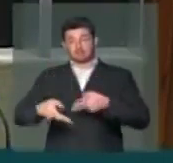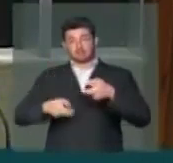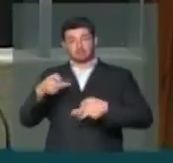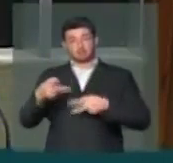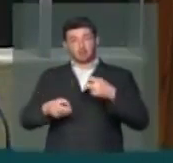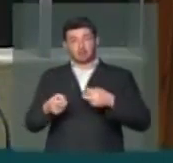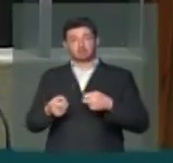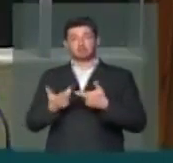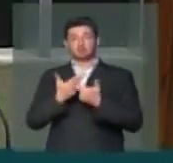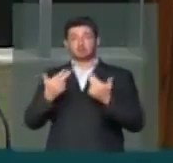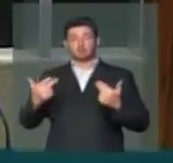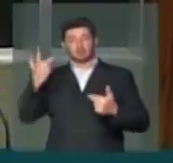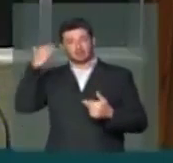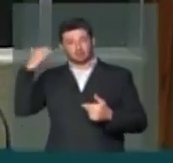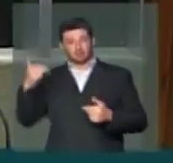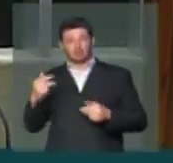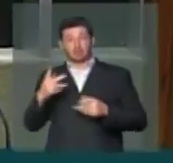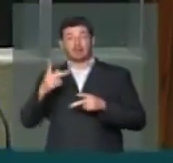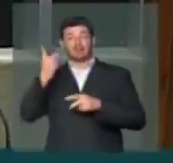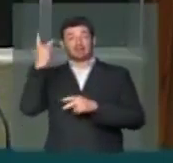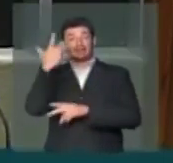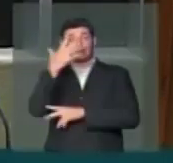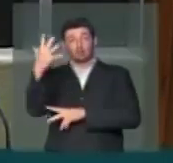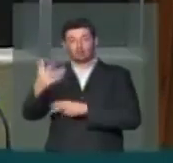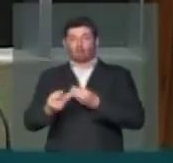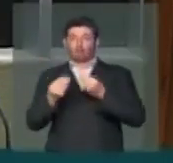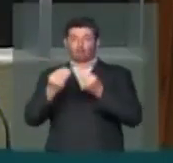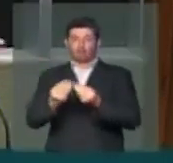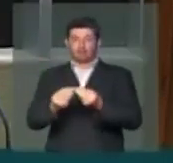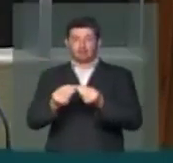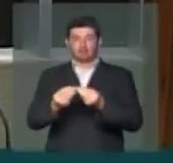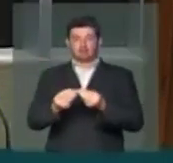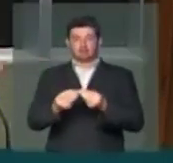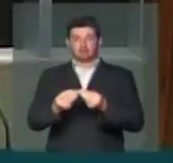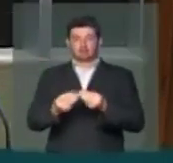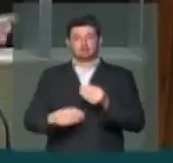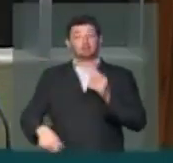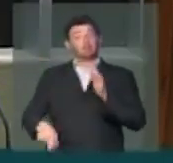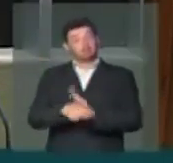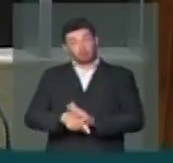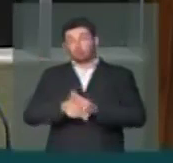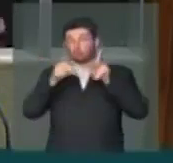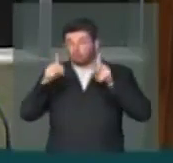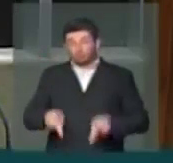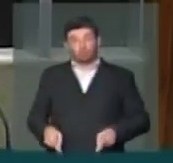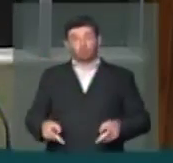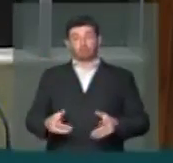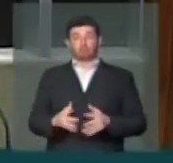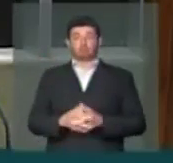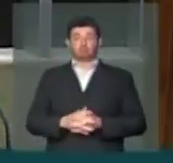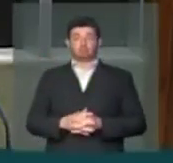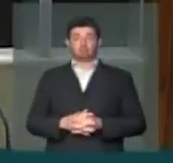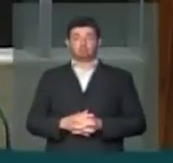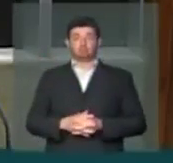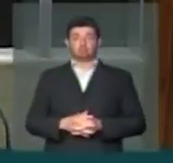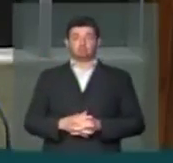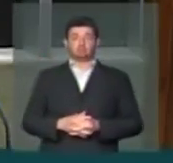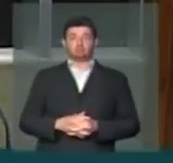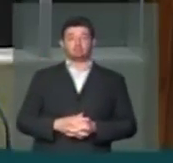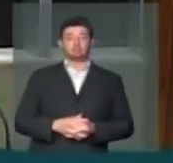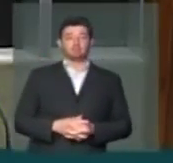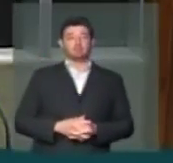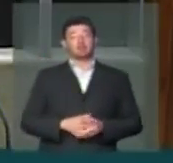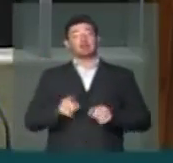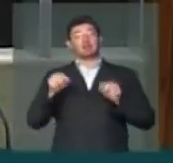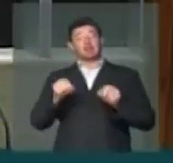recursos naturais, o que a natureza já oferece, recursos esses que são também da nação. Pois